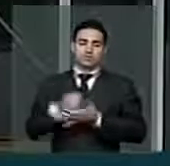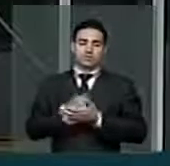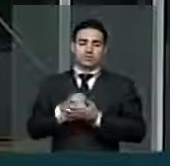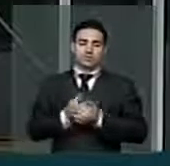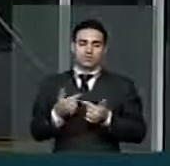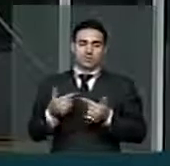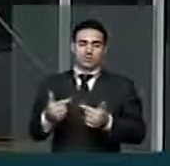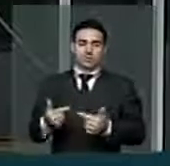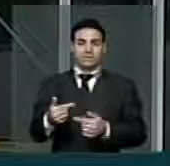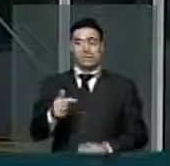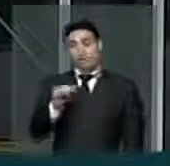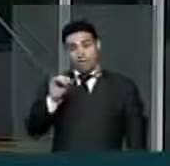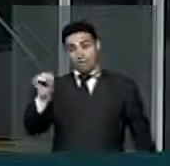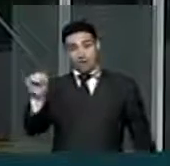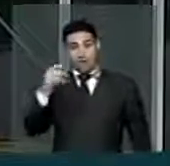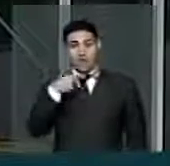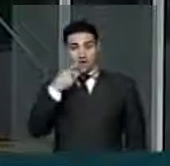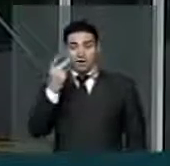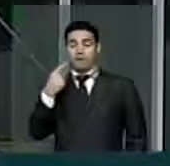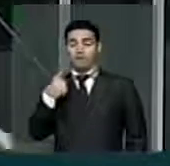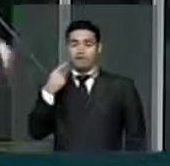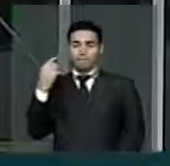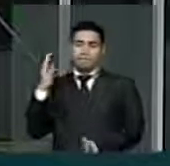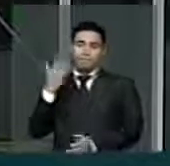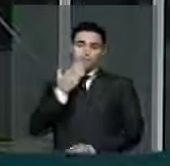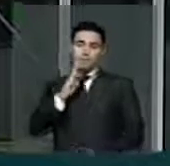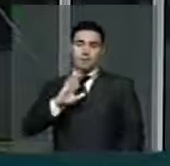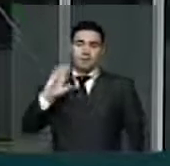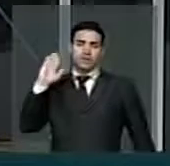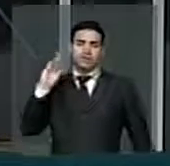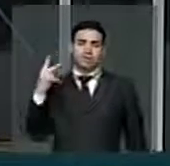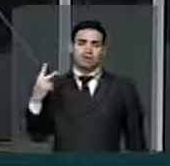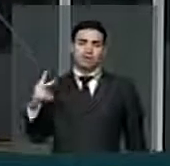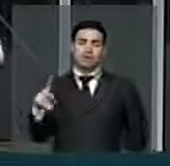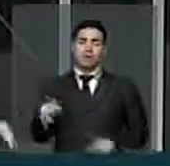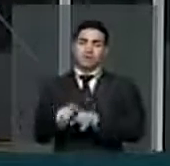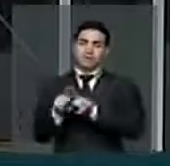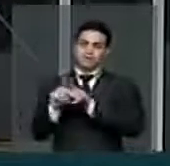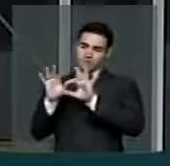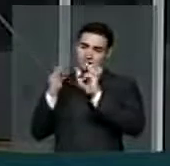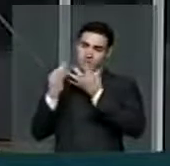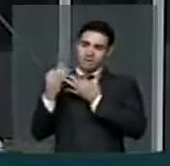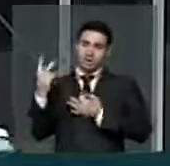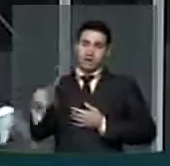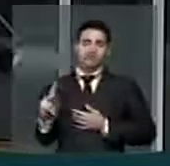eu prometi à doutora Marisa, prometi a ela, prometi à sua família,